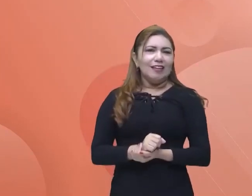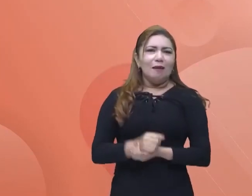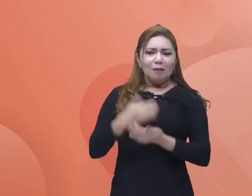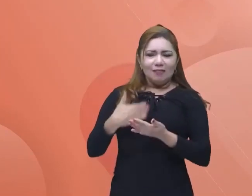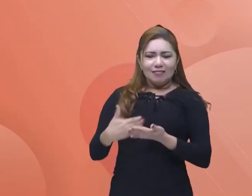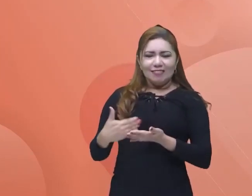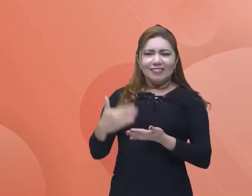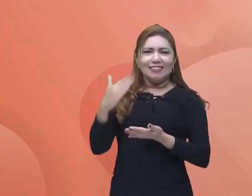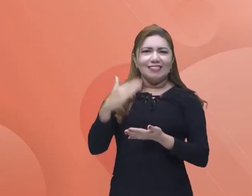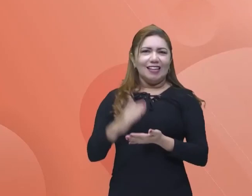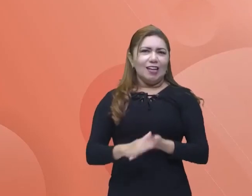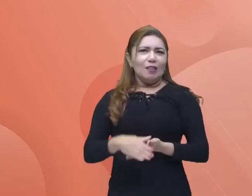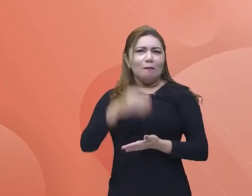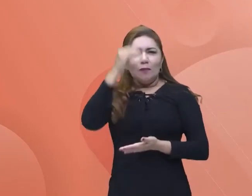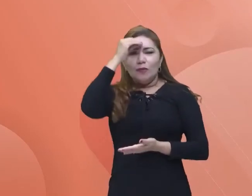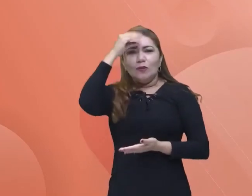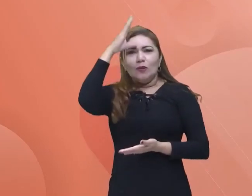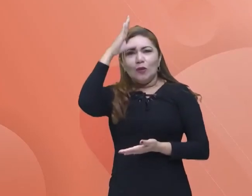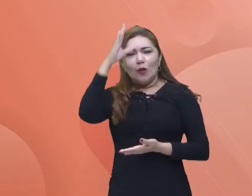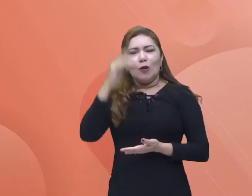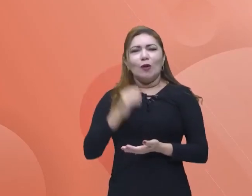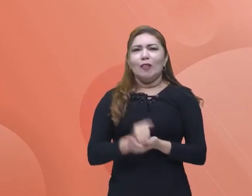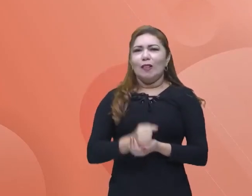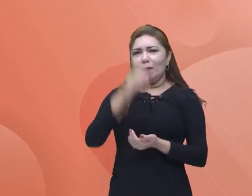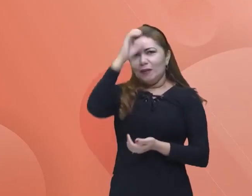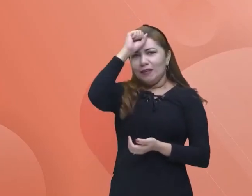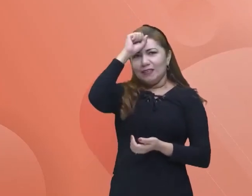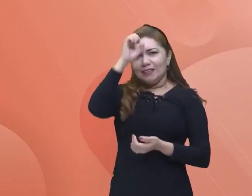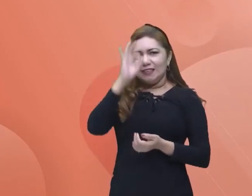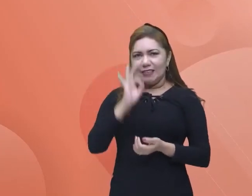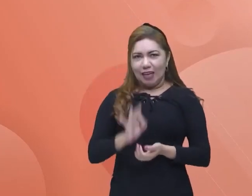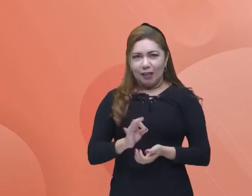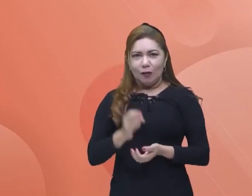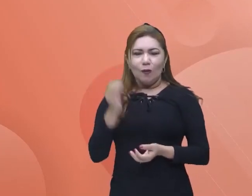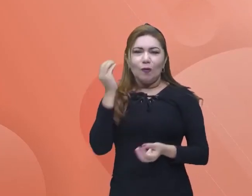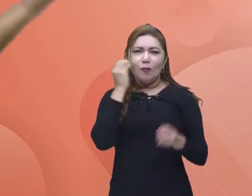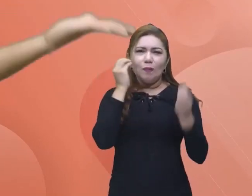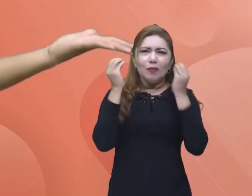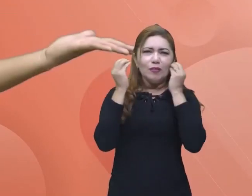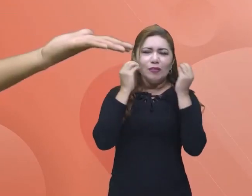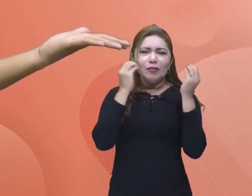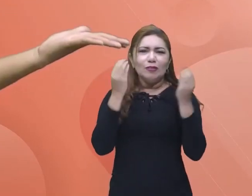jornada de muito conhecimento e aprendizado, tá certo? Um beijinho